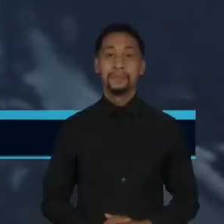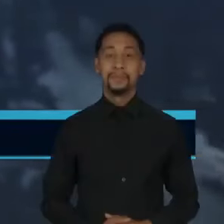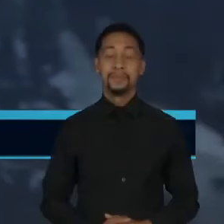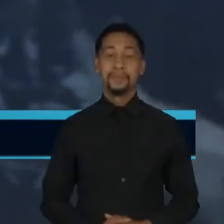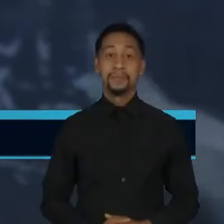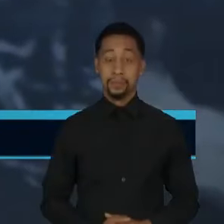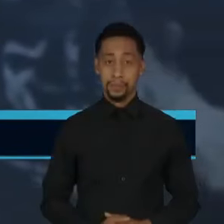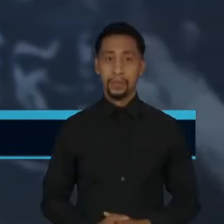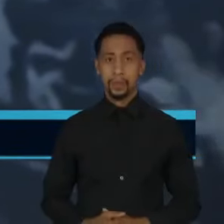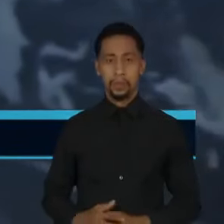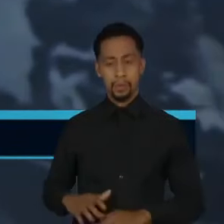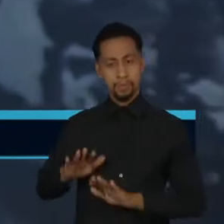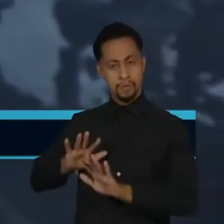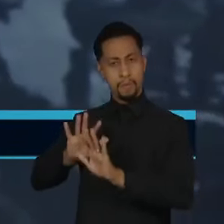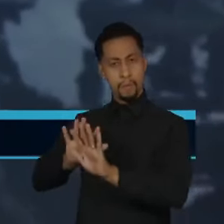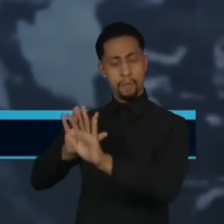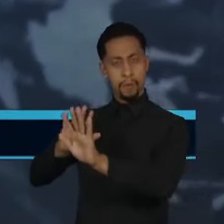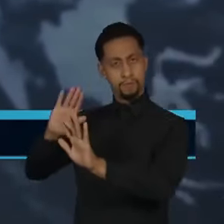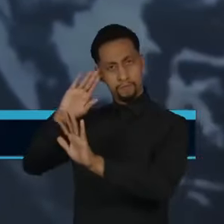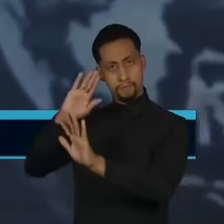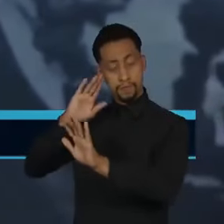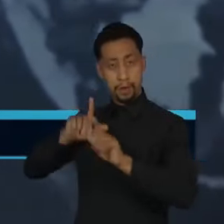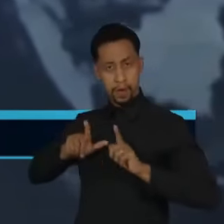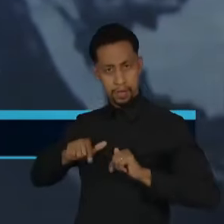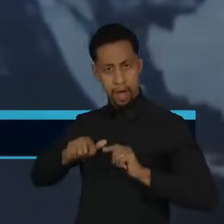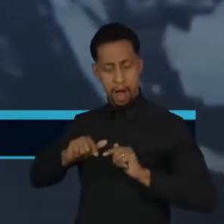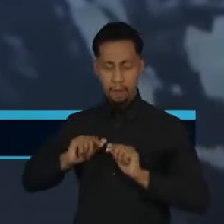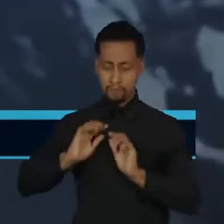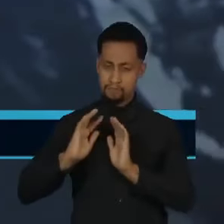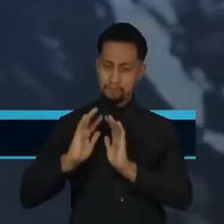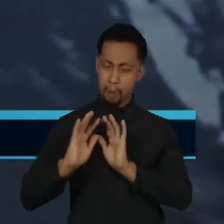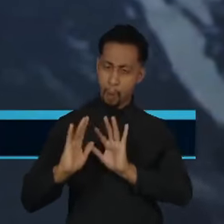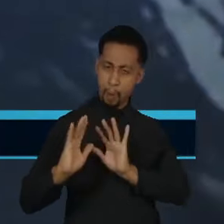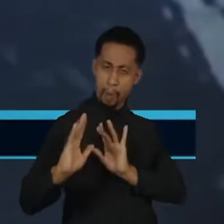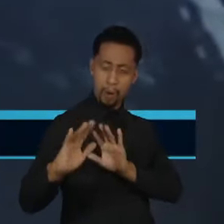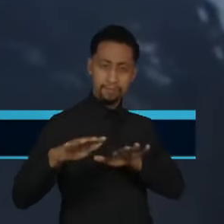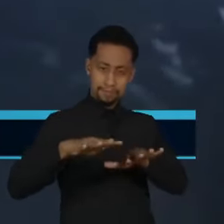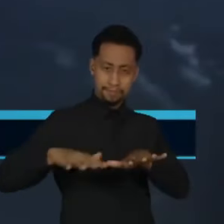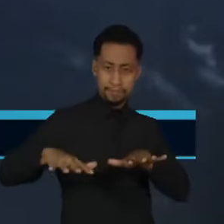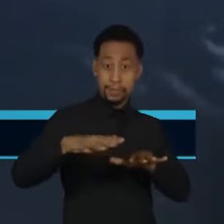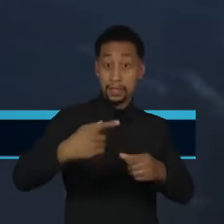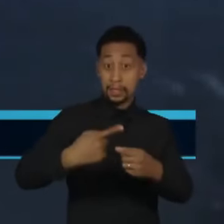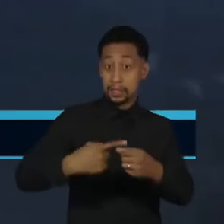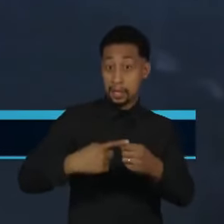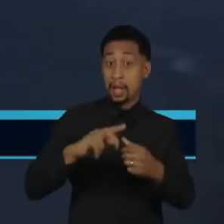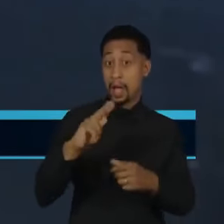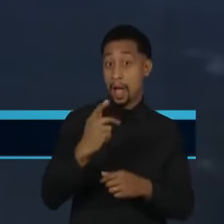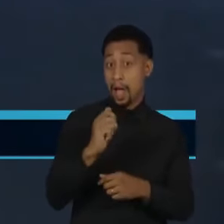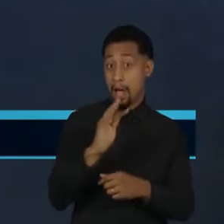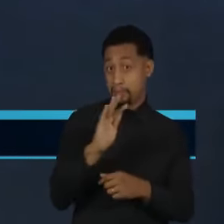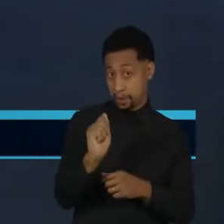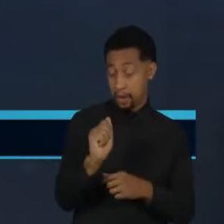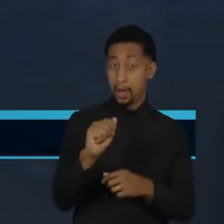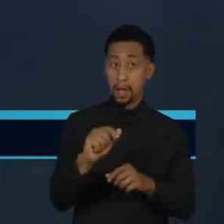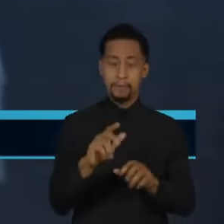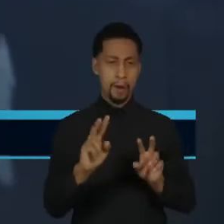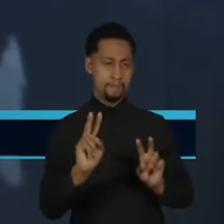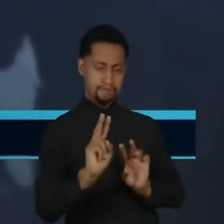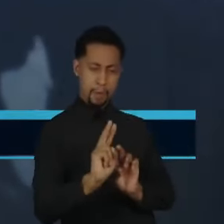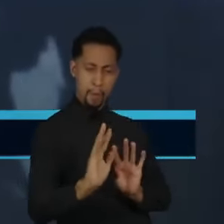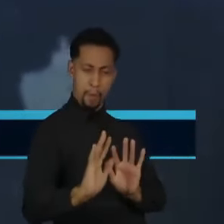As tropas israelenses assumem o controle da passagem de Rafah. A invasão da cidade, onde se refugiam palestinos deslocados, é